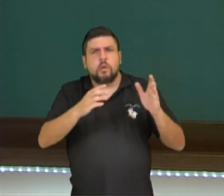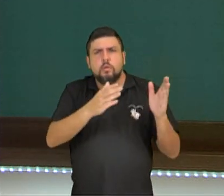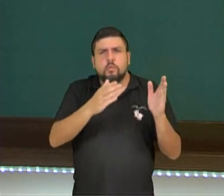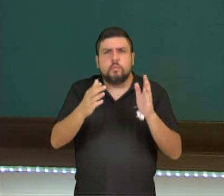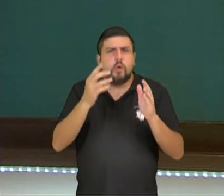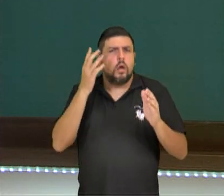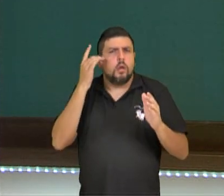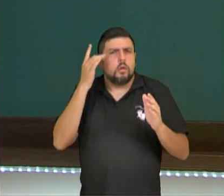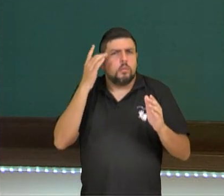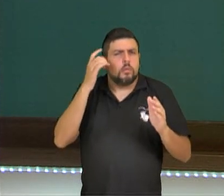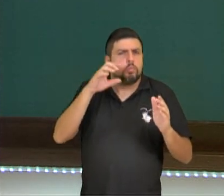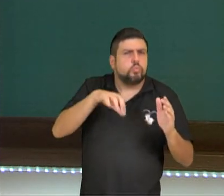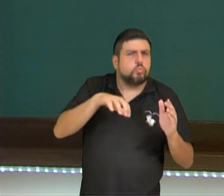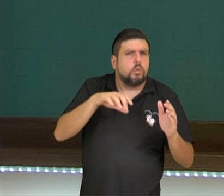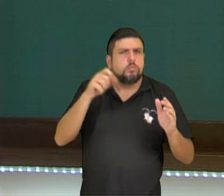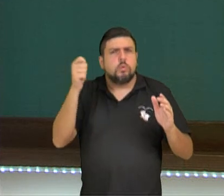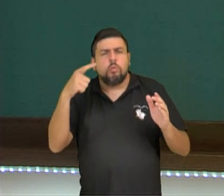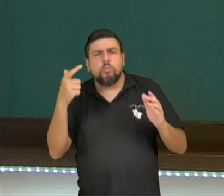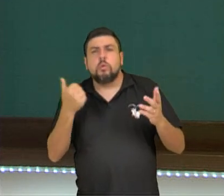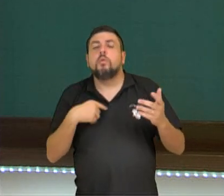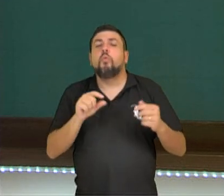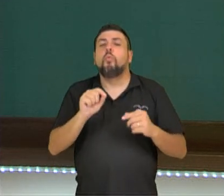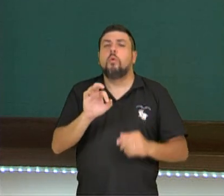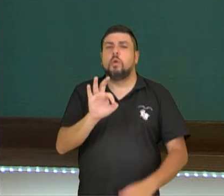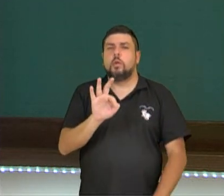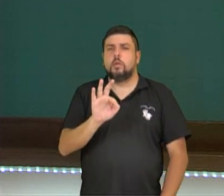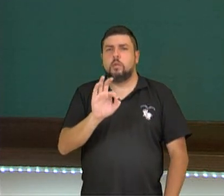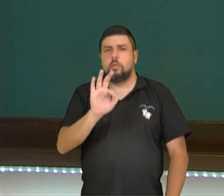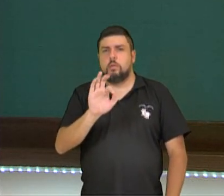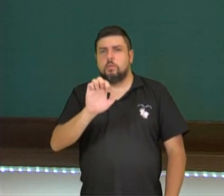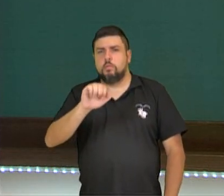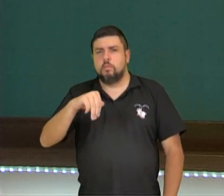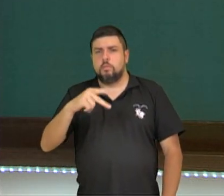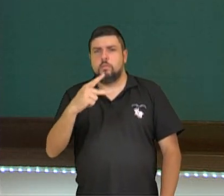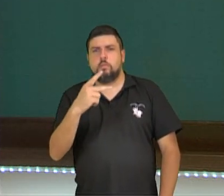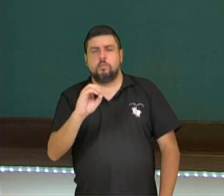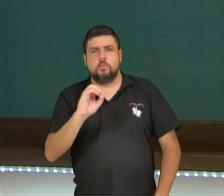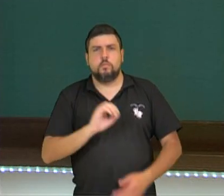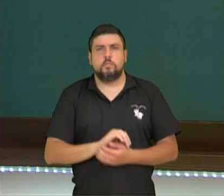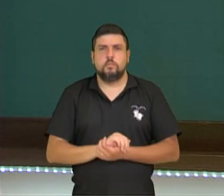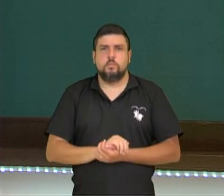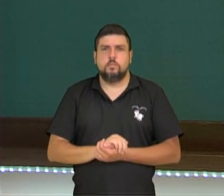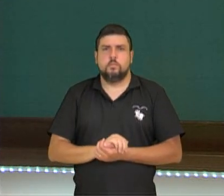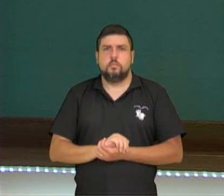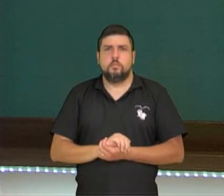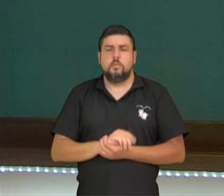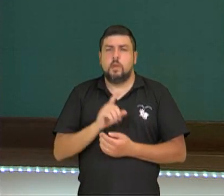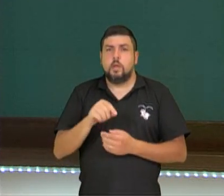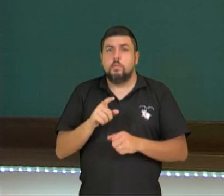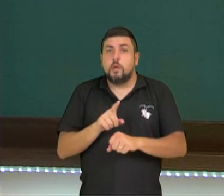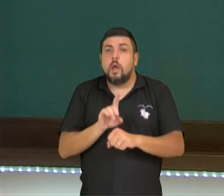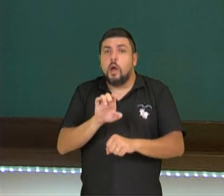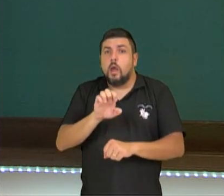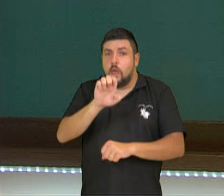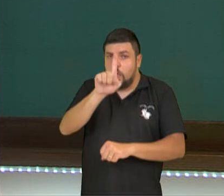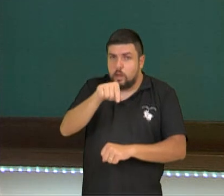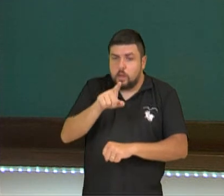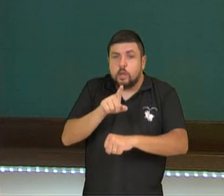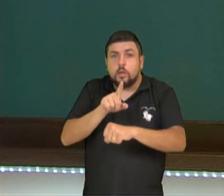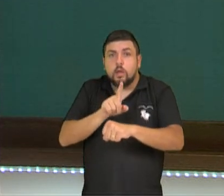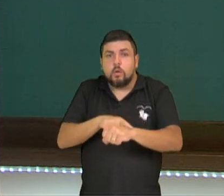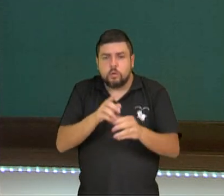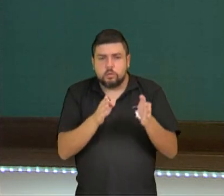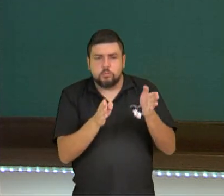importante, ele é uma condição momentânea da atmosfera num determinado lugar e num determinado momento e que se